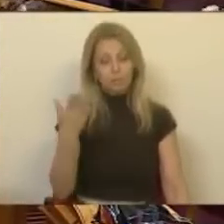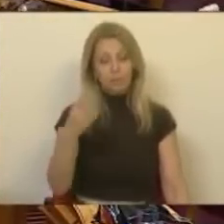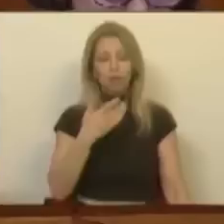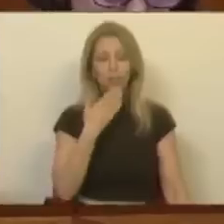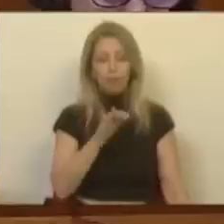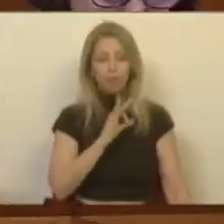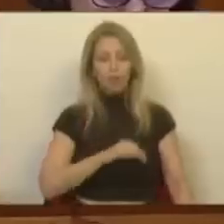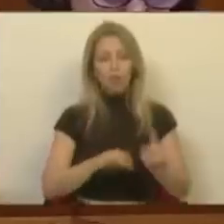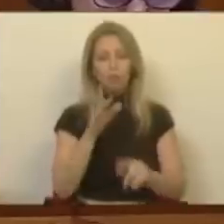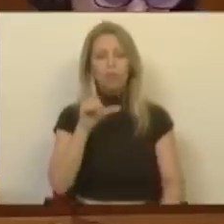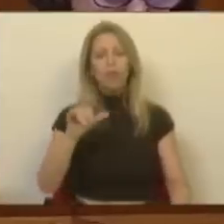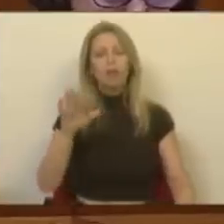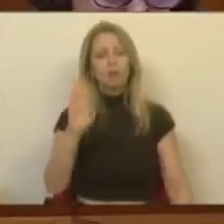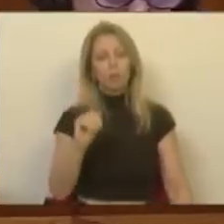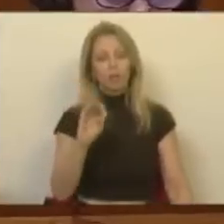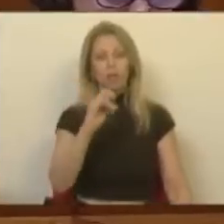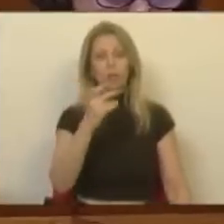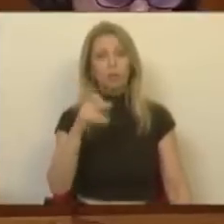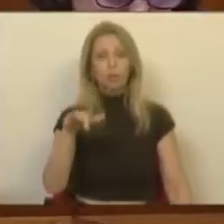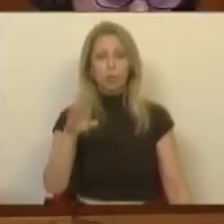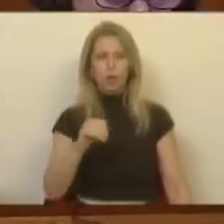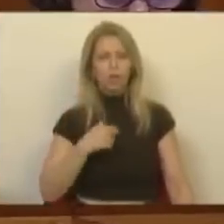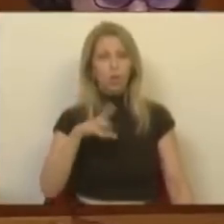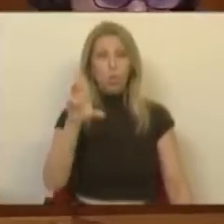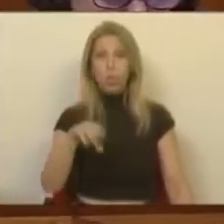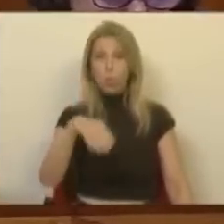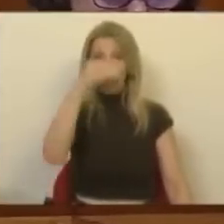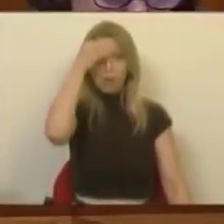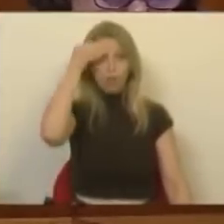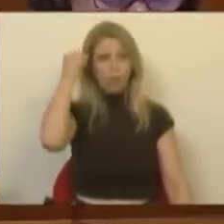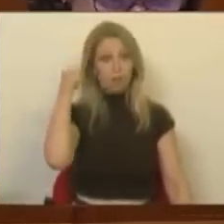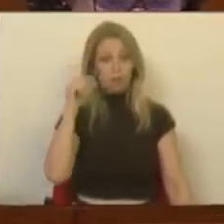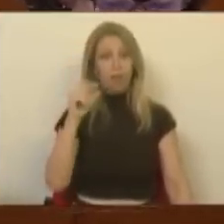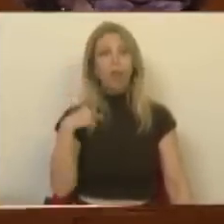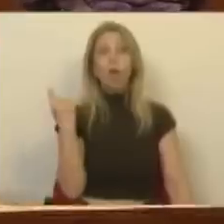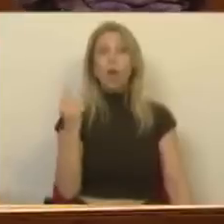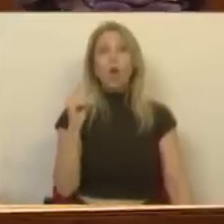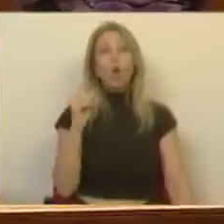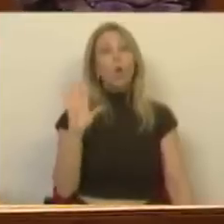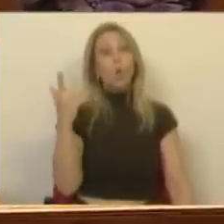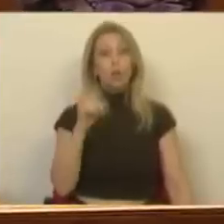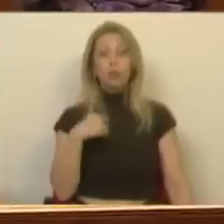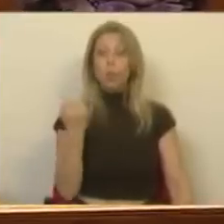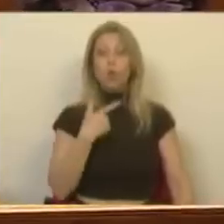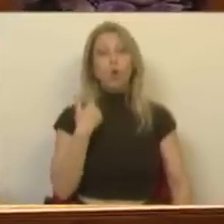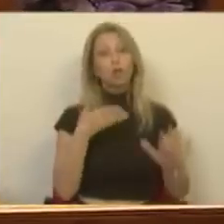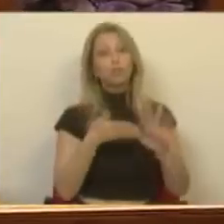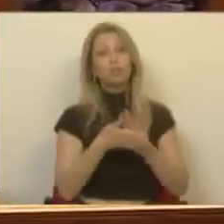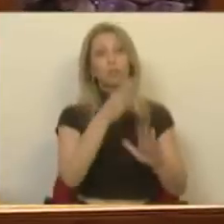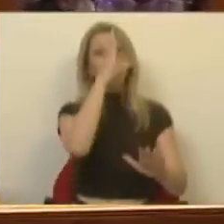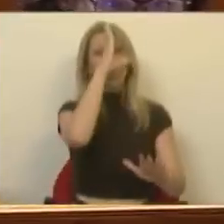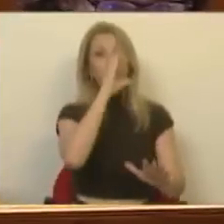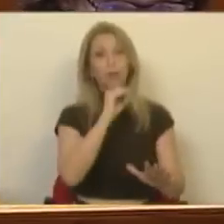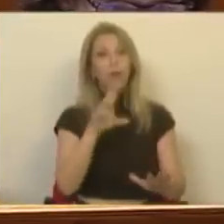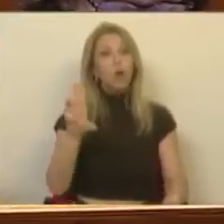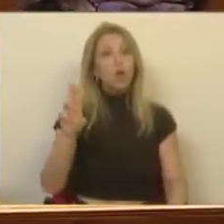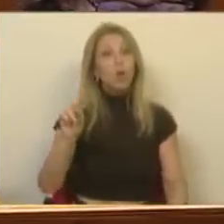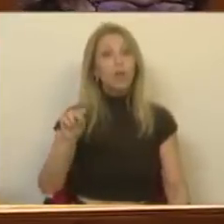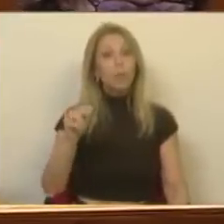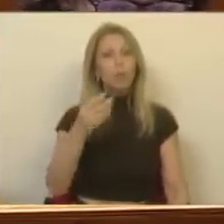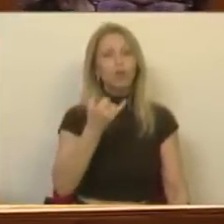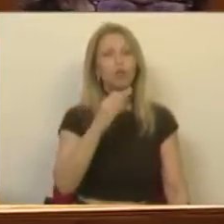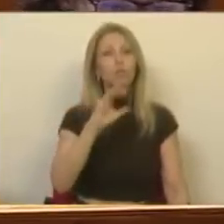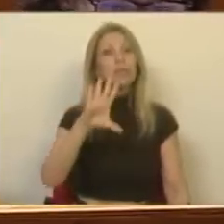deputado Luís Soares eu nunca me esquecerei que quando nós chegamos ao governo em novembro de 2015